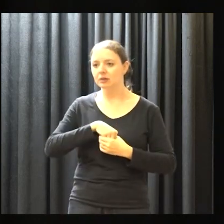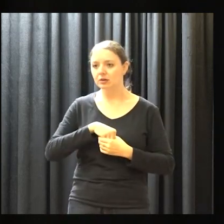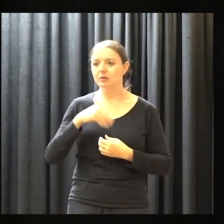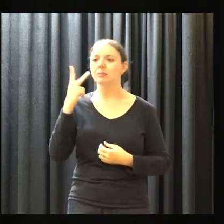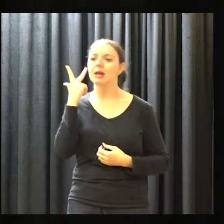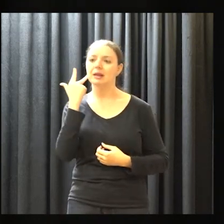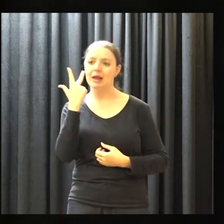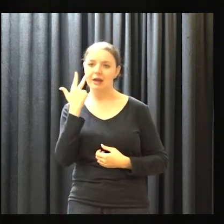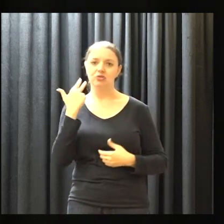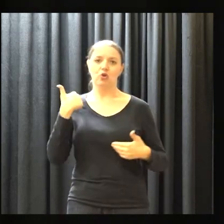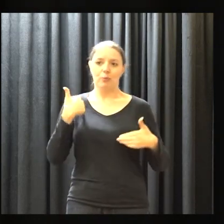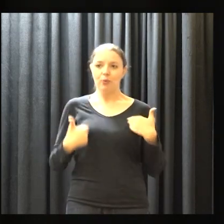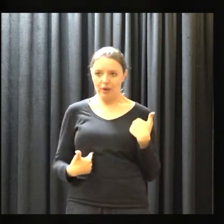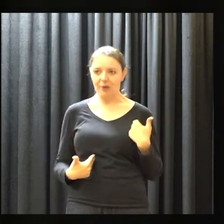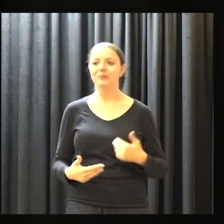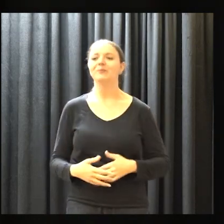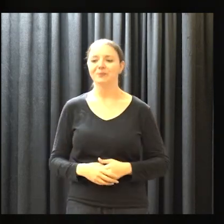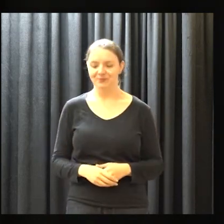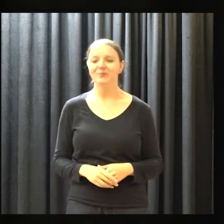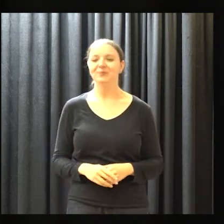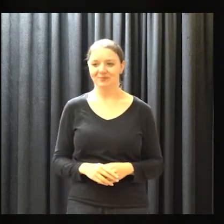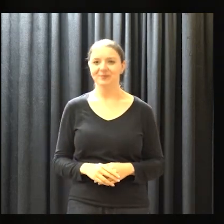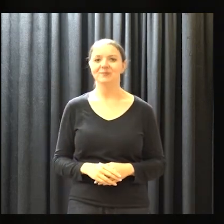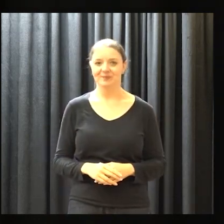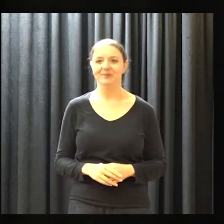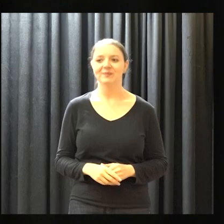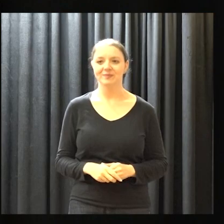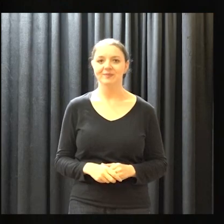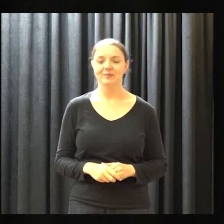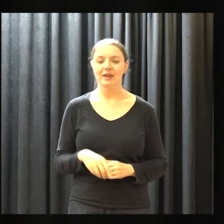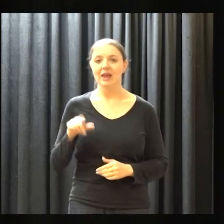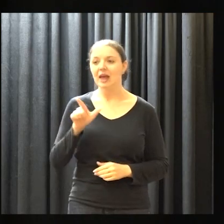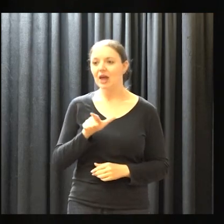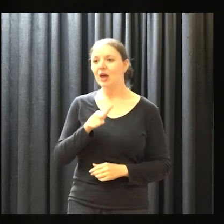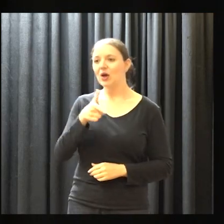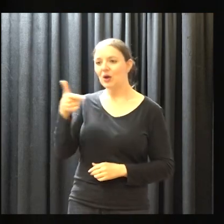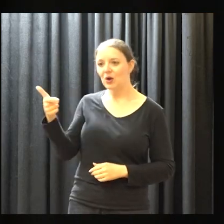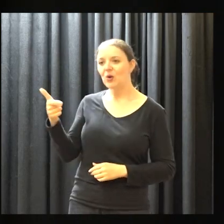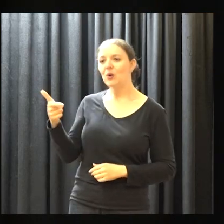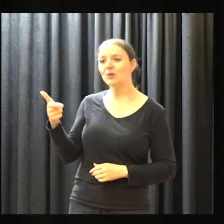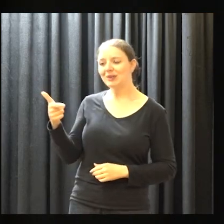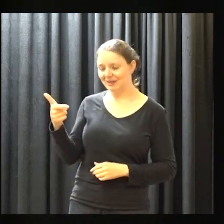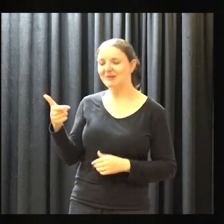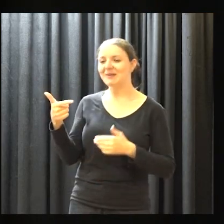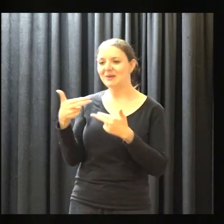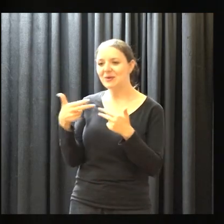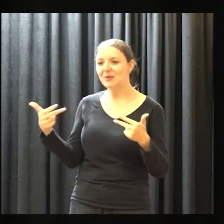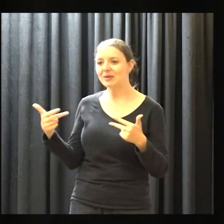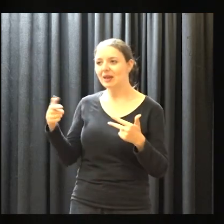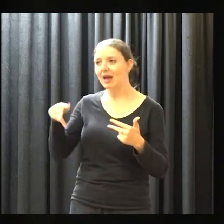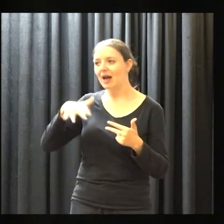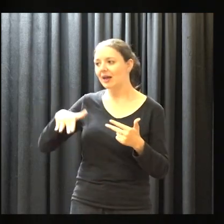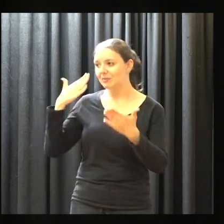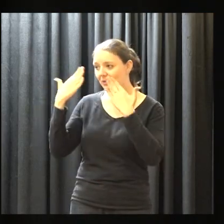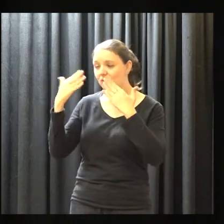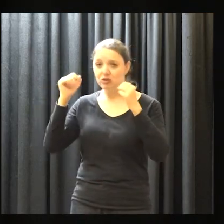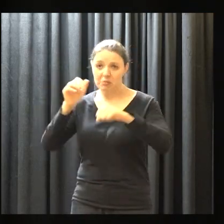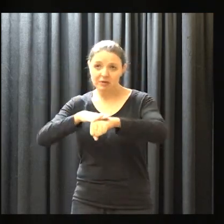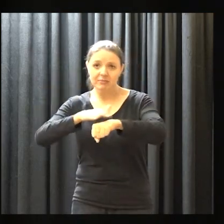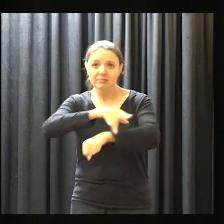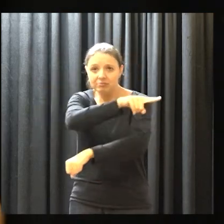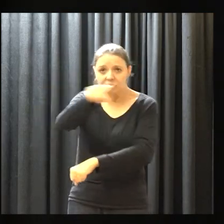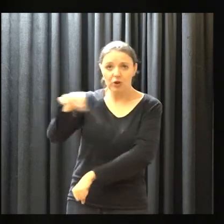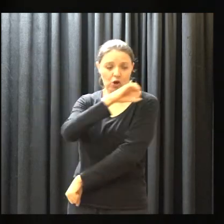Oficinas que eu acho que tem uma coisa legal para fazer, eu acho que a própria psicologia pode fazer. Oficinas que